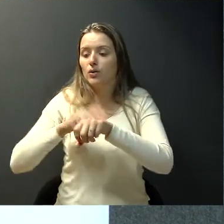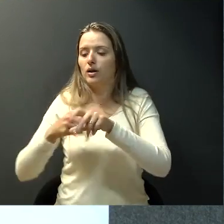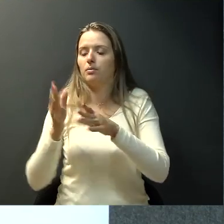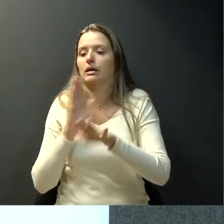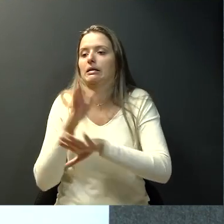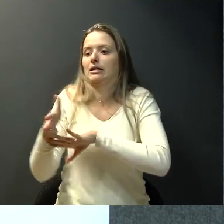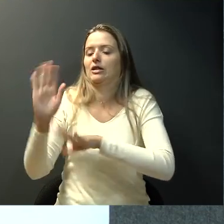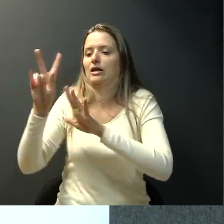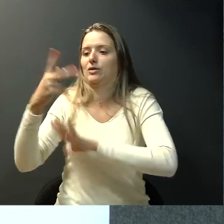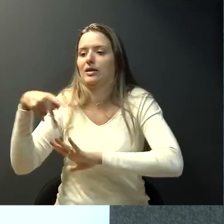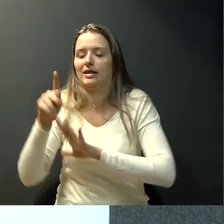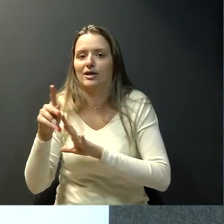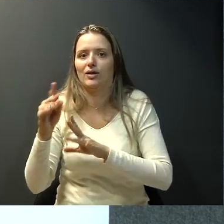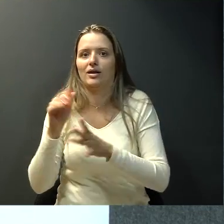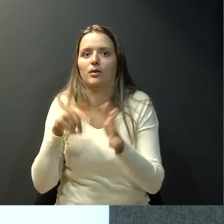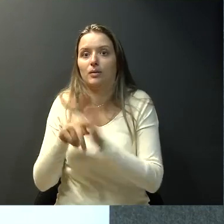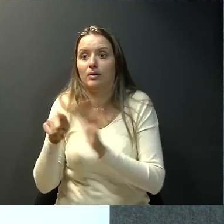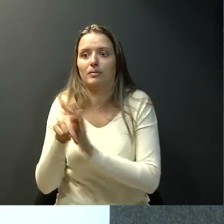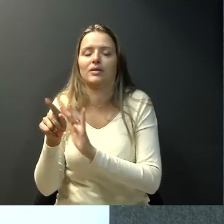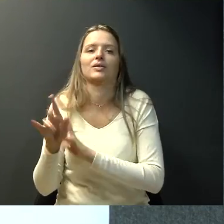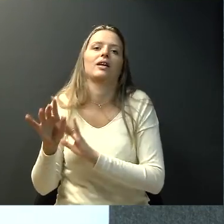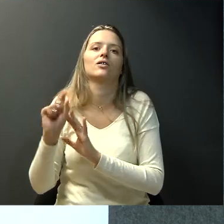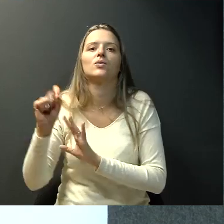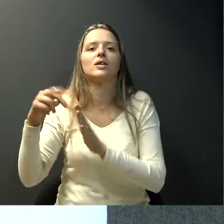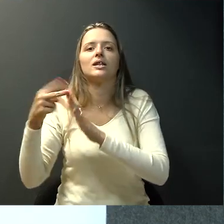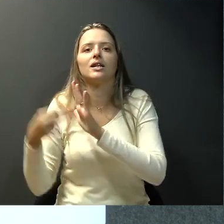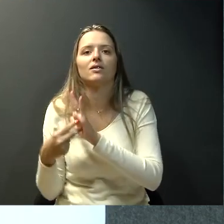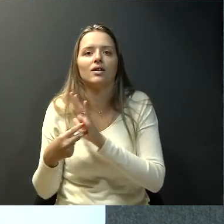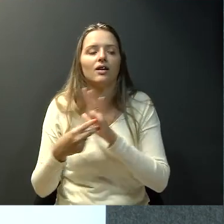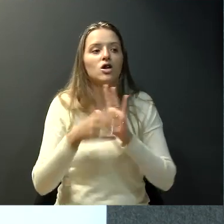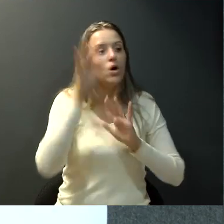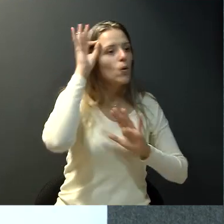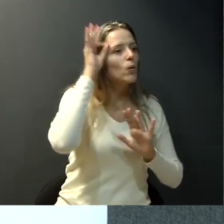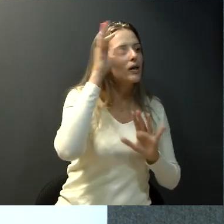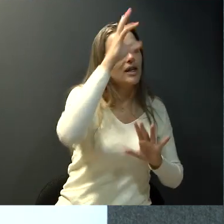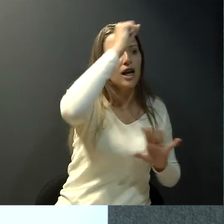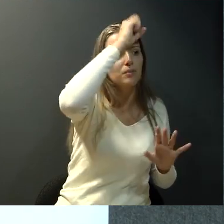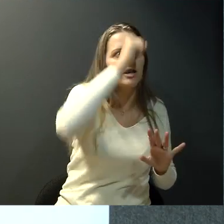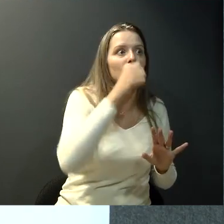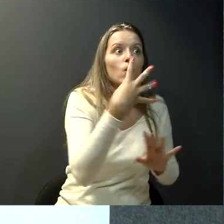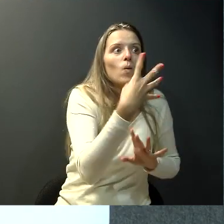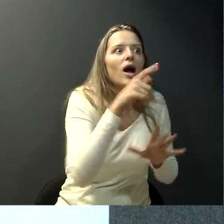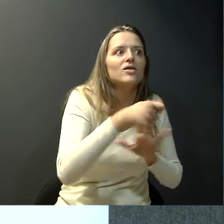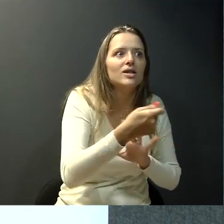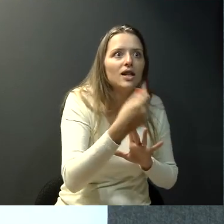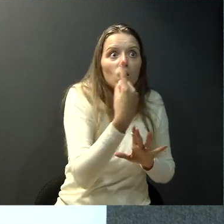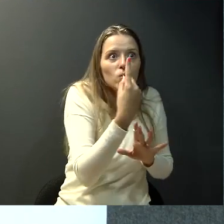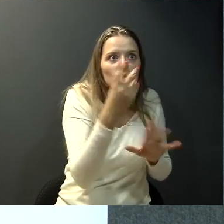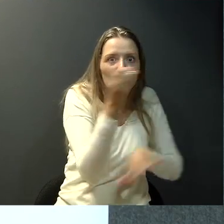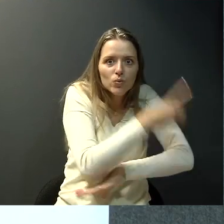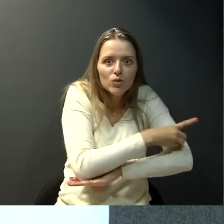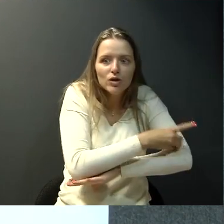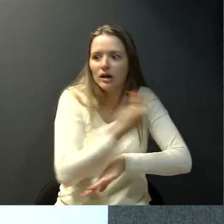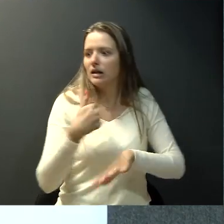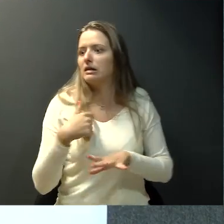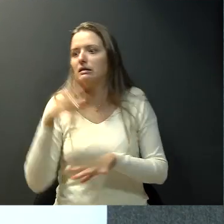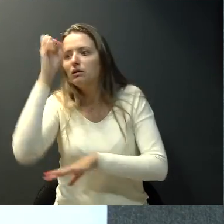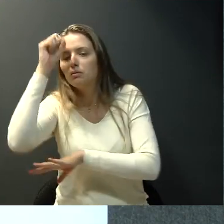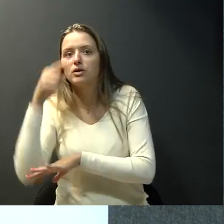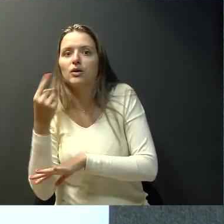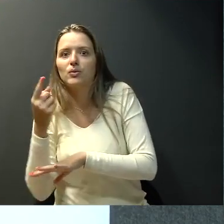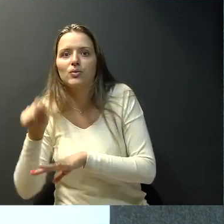lá no colégio, e perguntava o que era. Cada dia ele aprendia 4, 5 sinal e eu aprendia 1. Era uma coisa tão, assim, normal para ele e